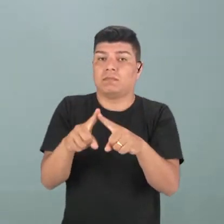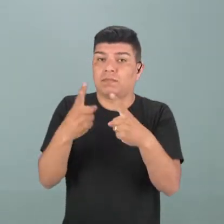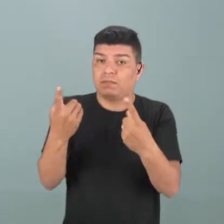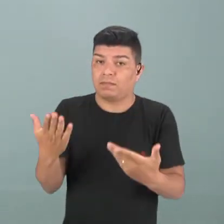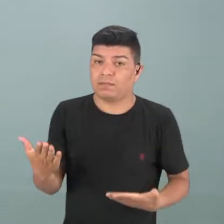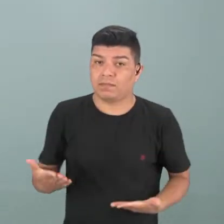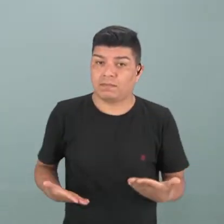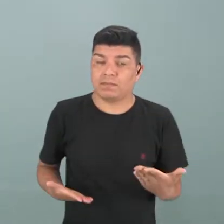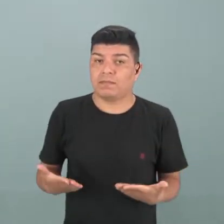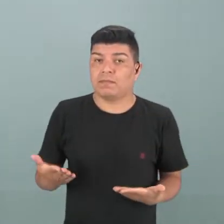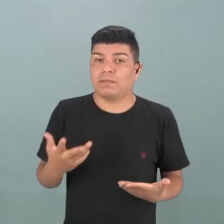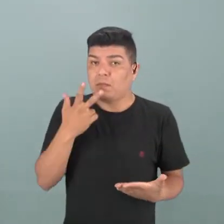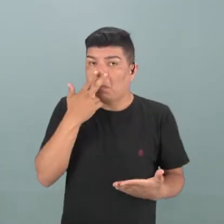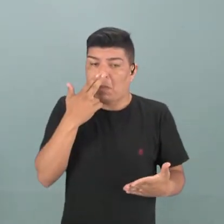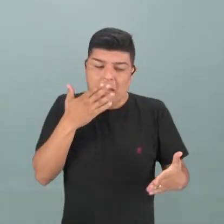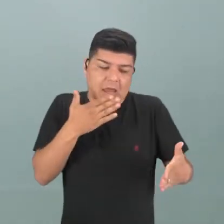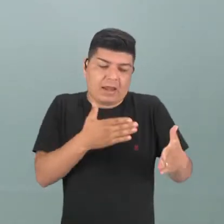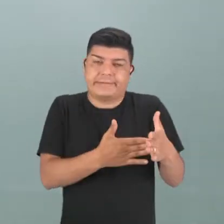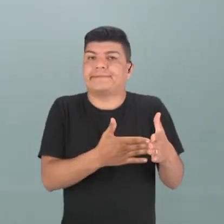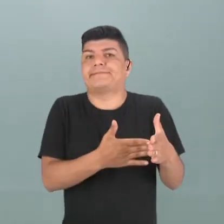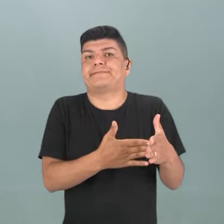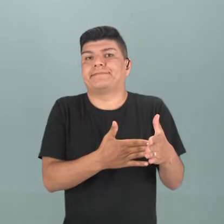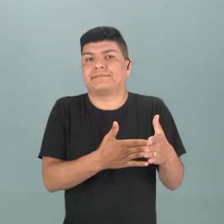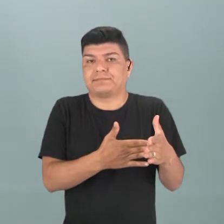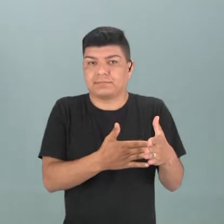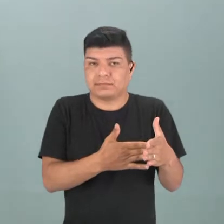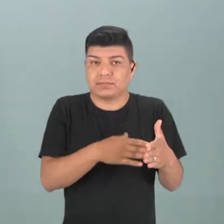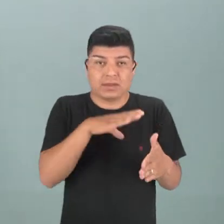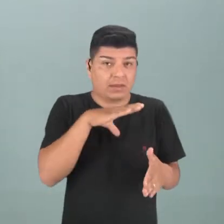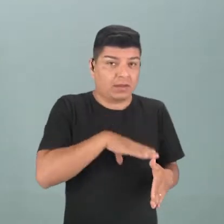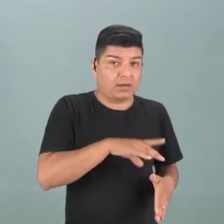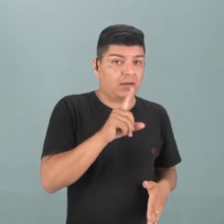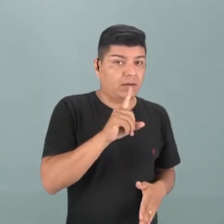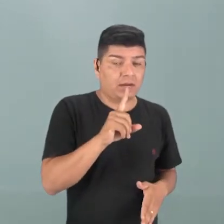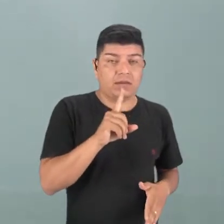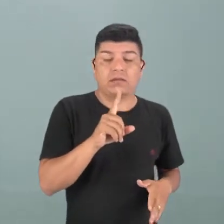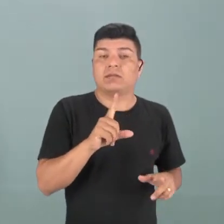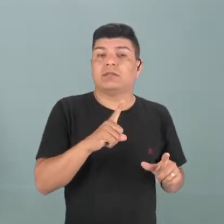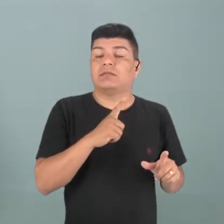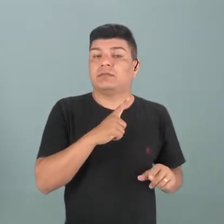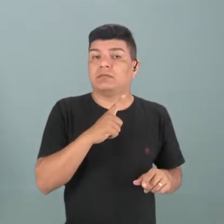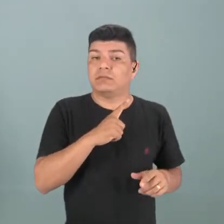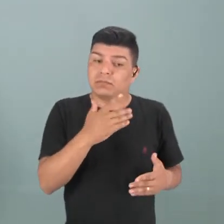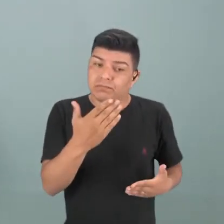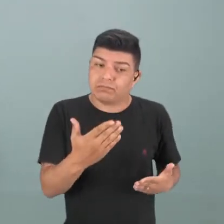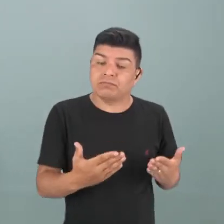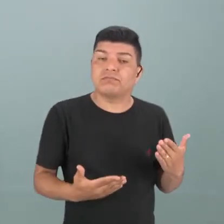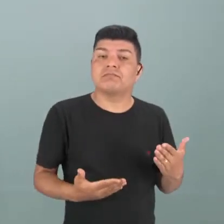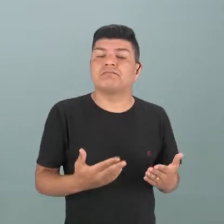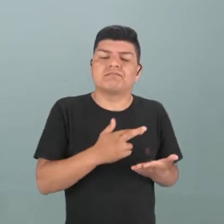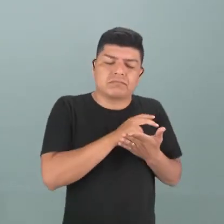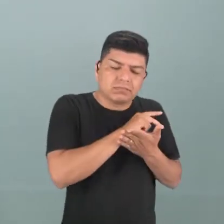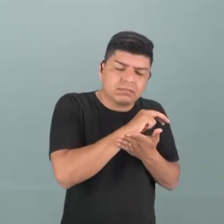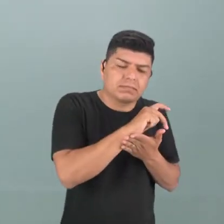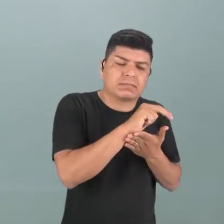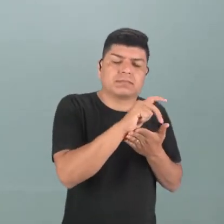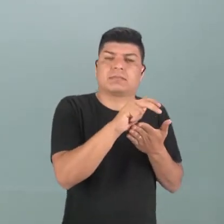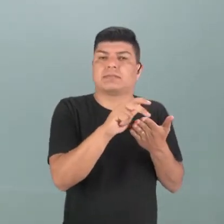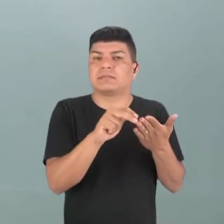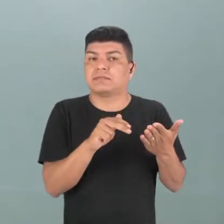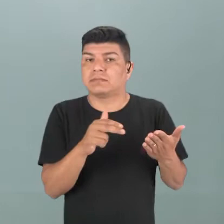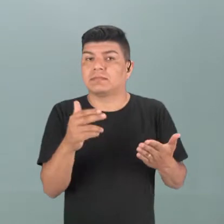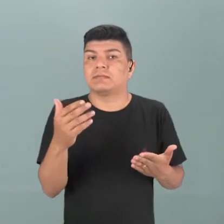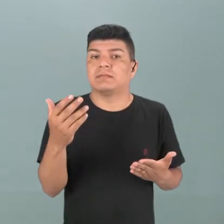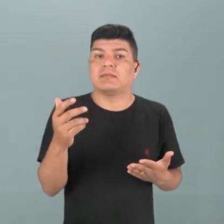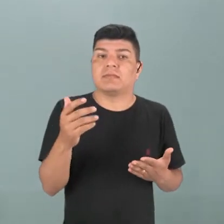ele se torna limitado. Já na cidade, não. Tem os serviços de vários tipos, né? Tem